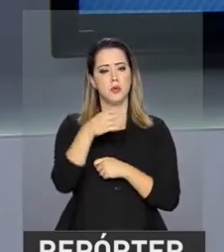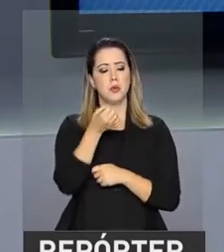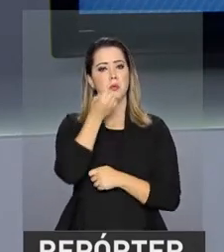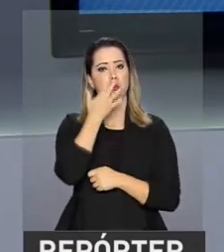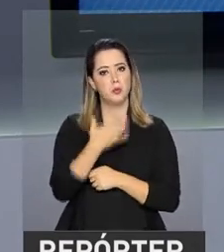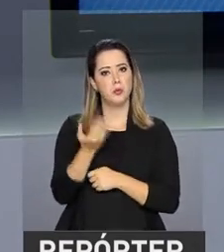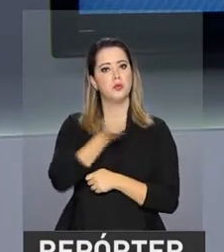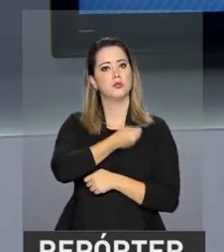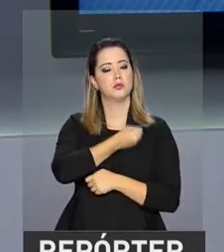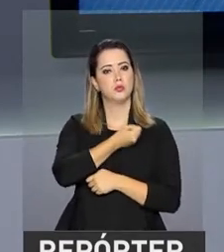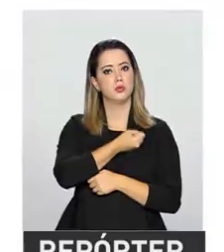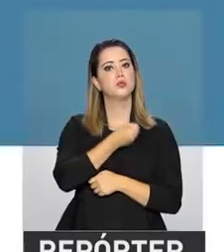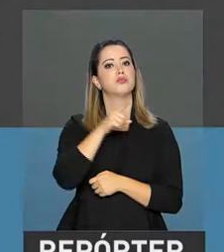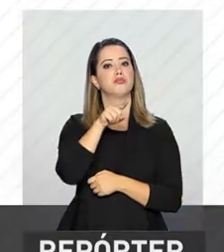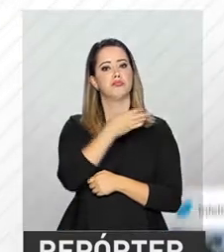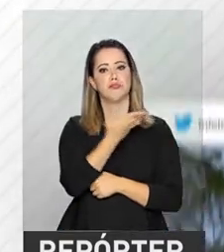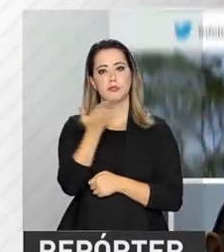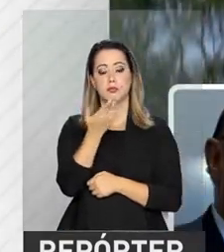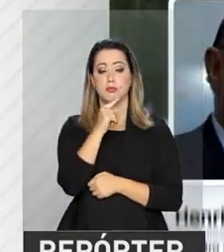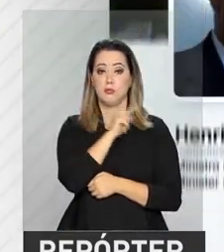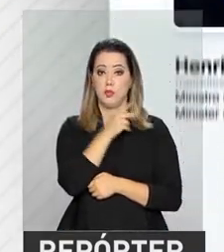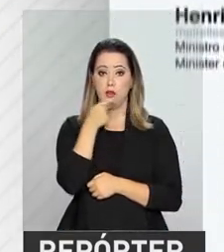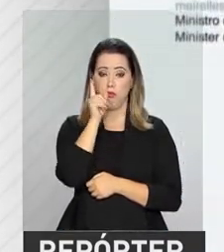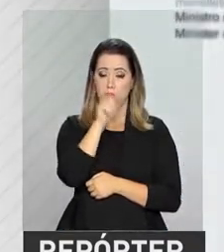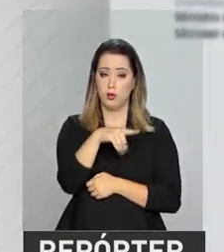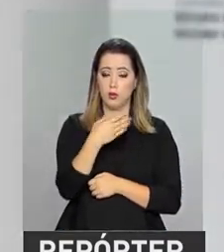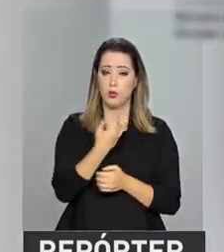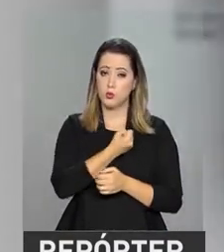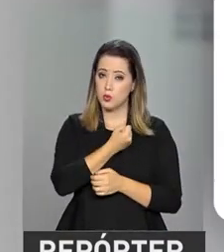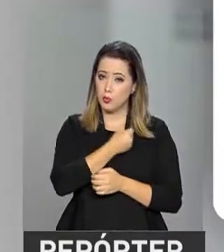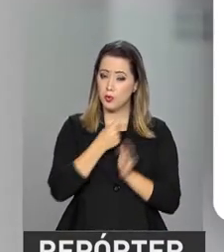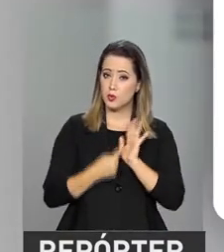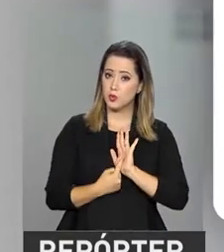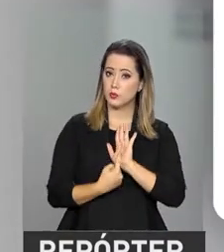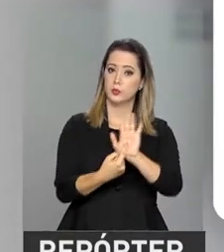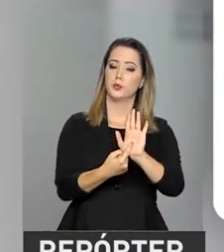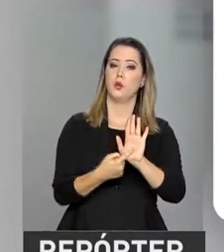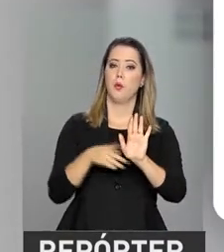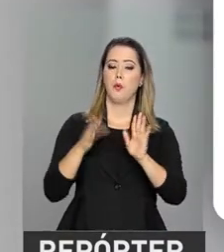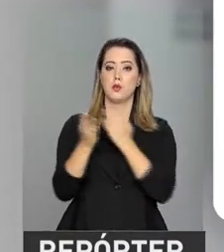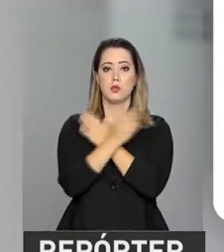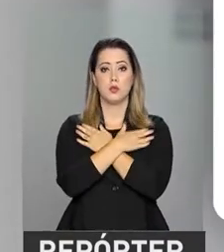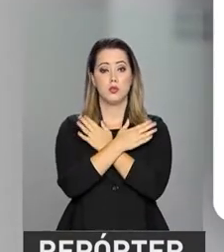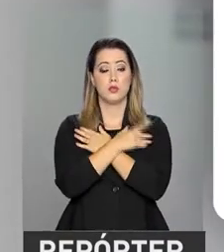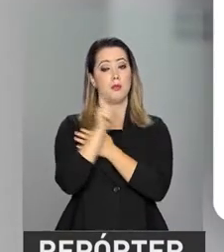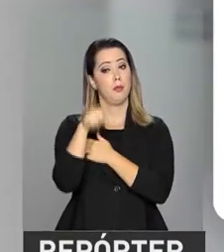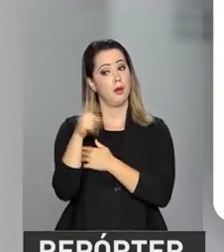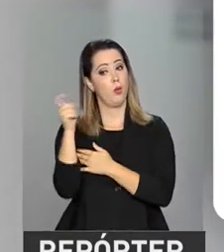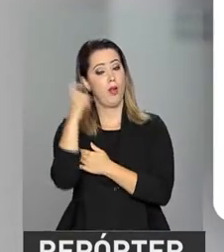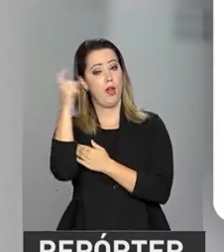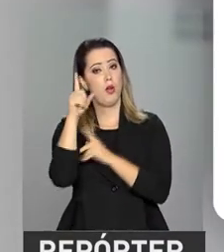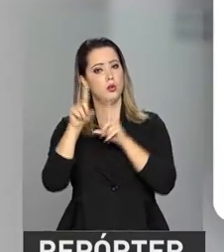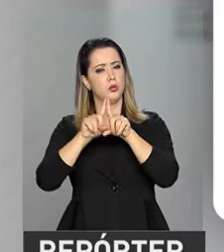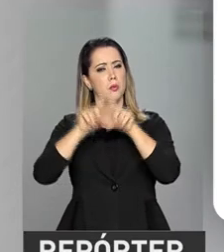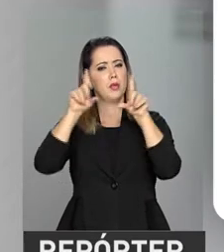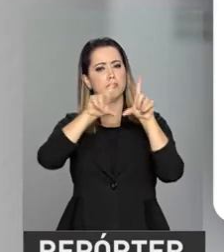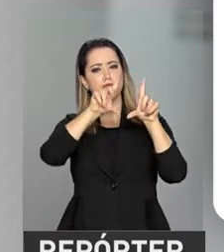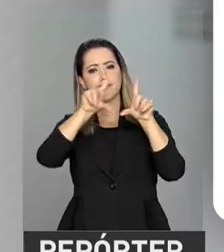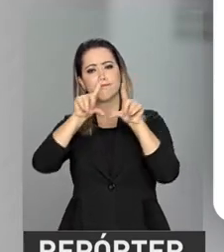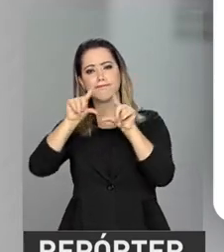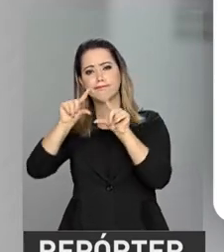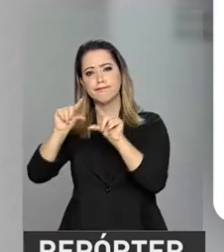ibge de acordo com meirelles os dados confirmam que o índice de desemprego no país ainda é alto mas está caindo de forma